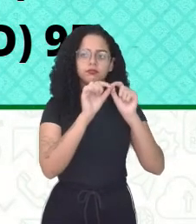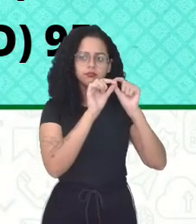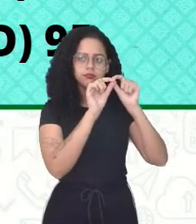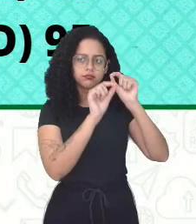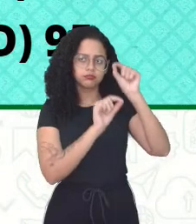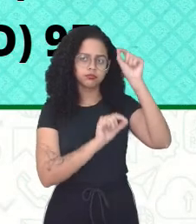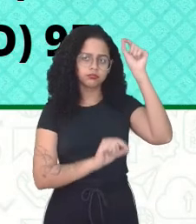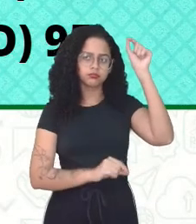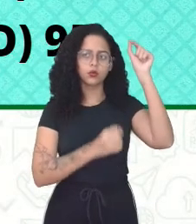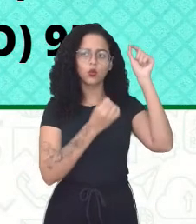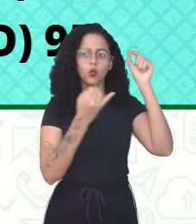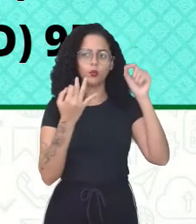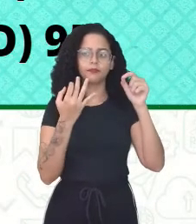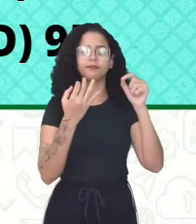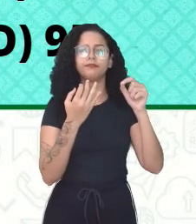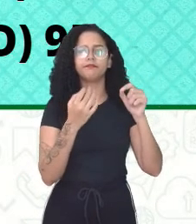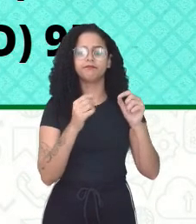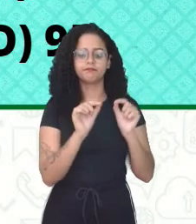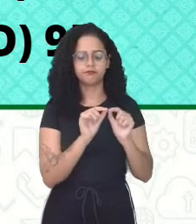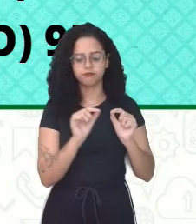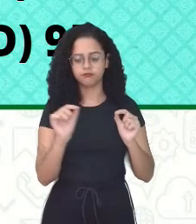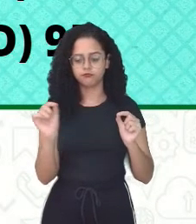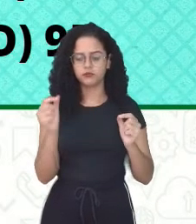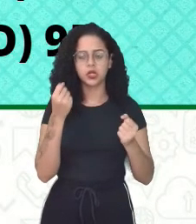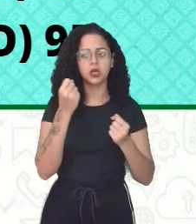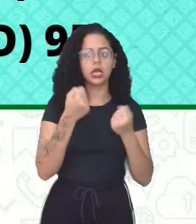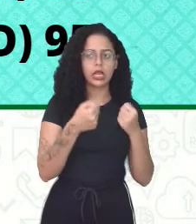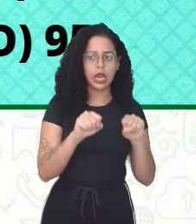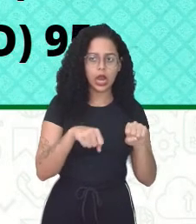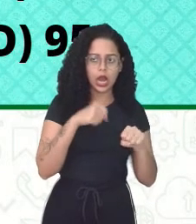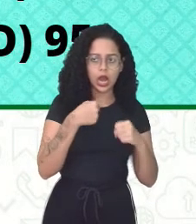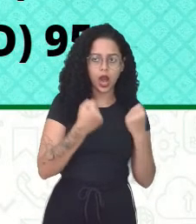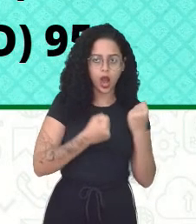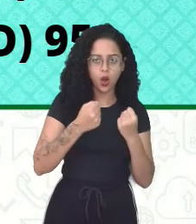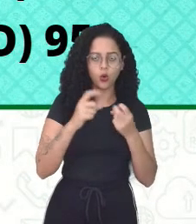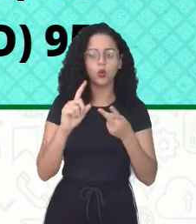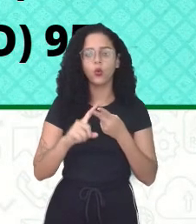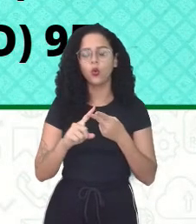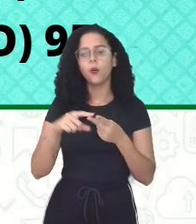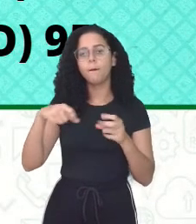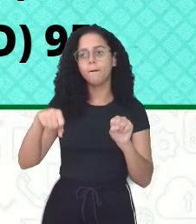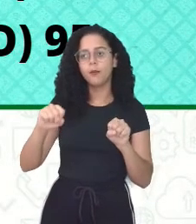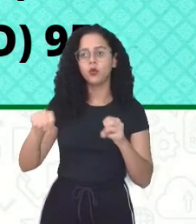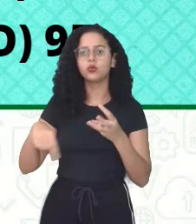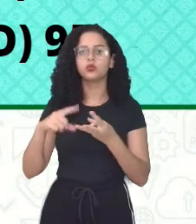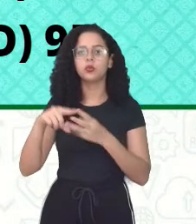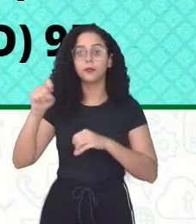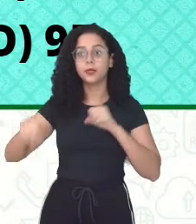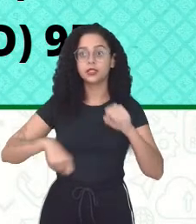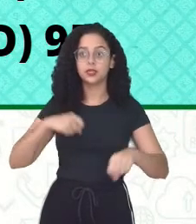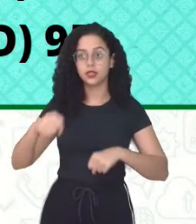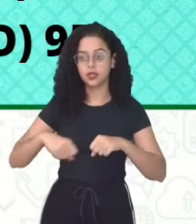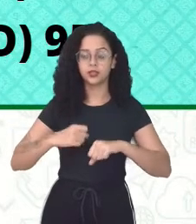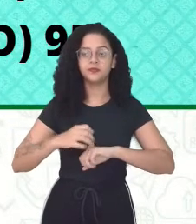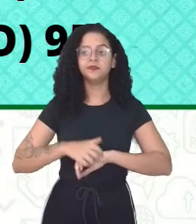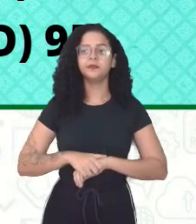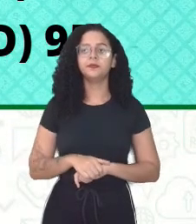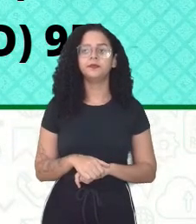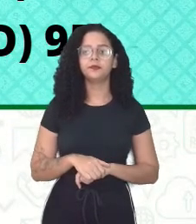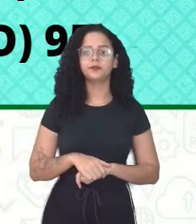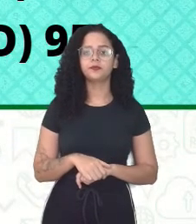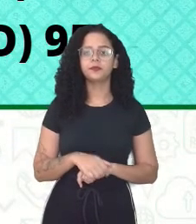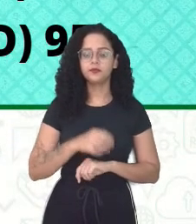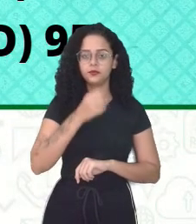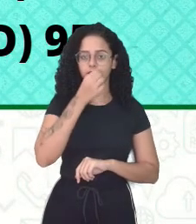né? É um gráfico de barra. Na vertical eu tenho os números de vagas, né? E na